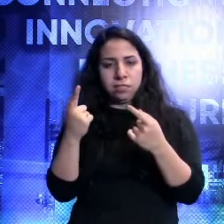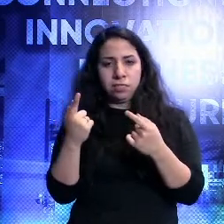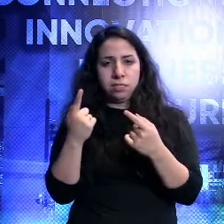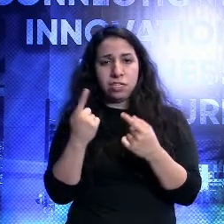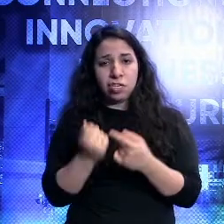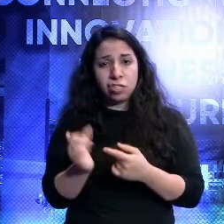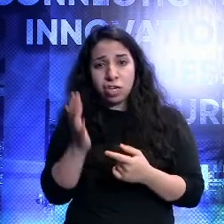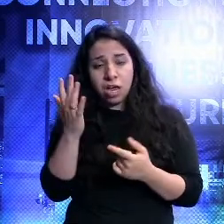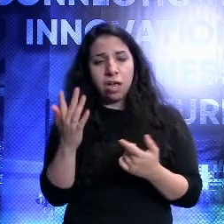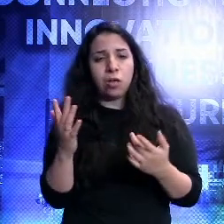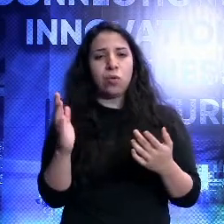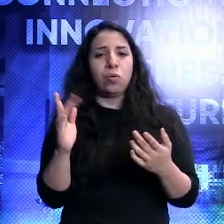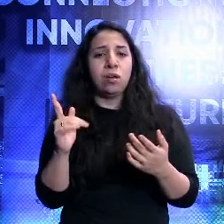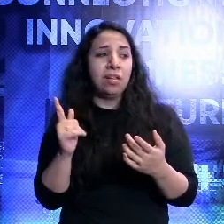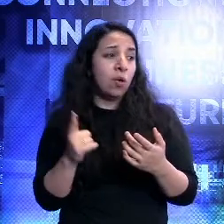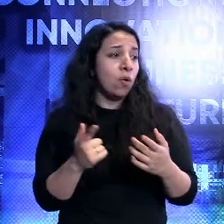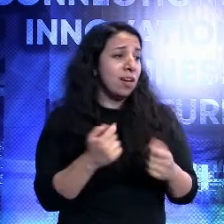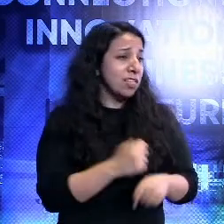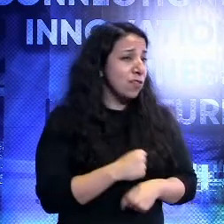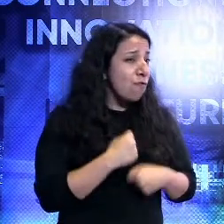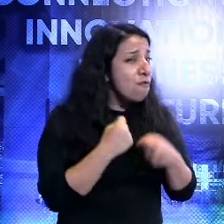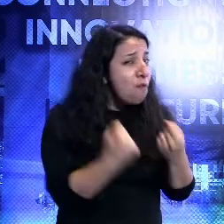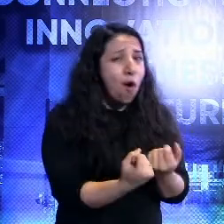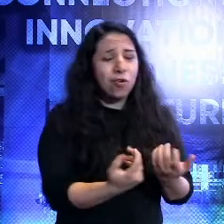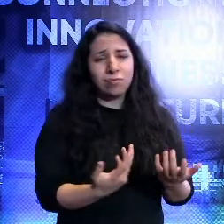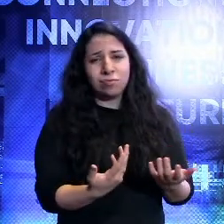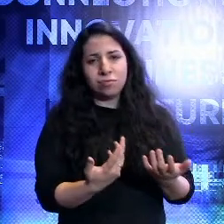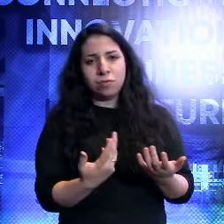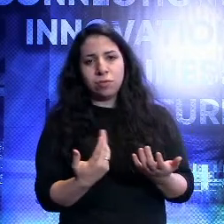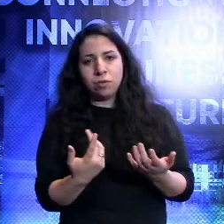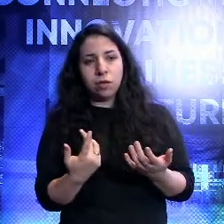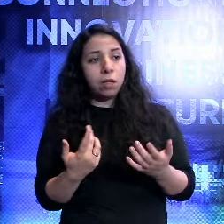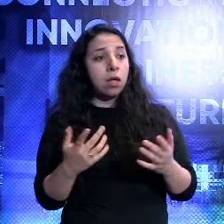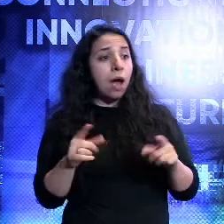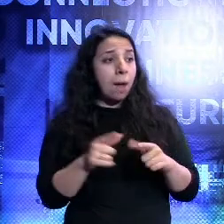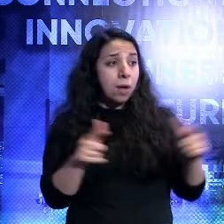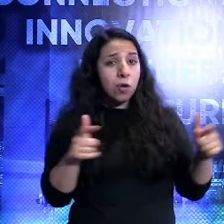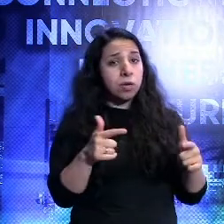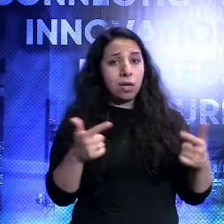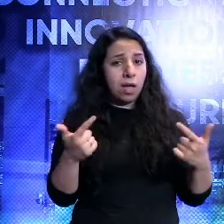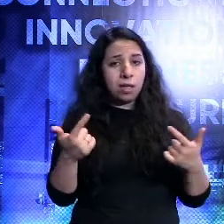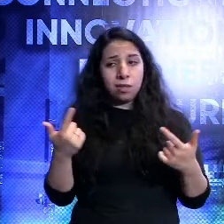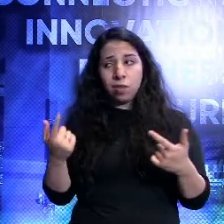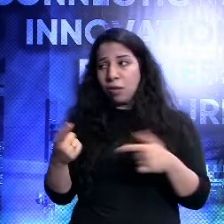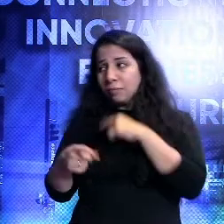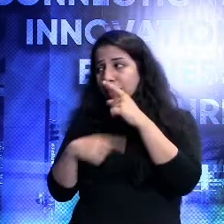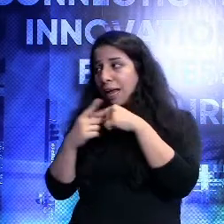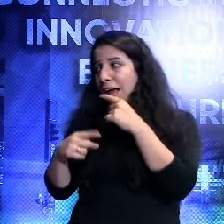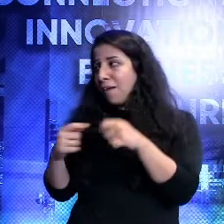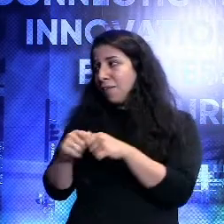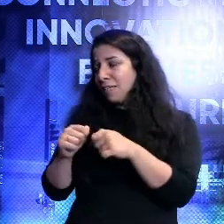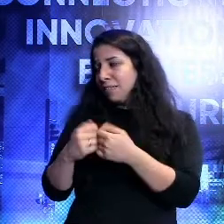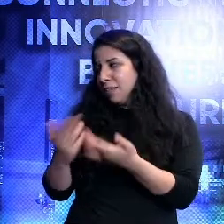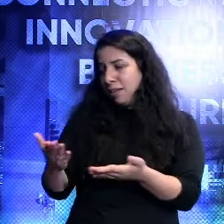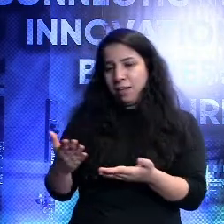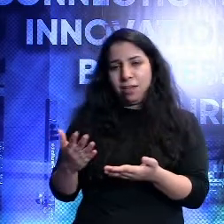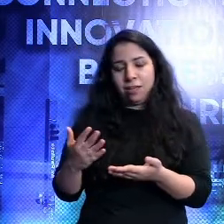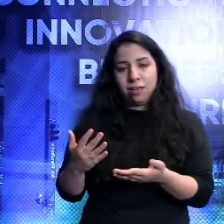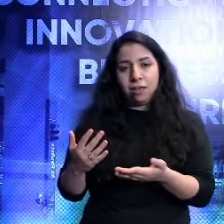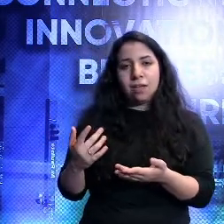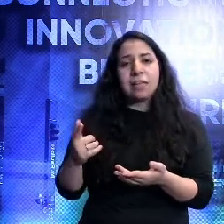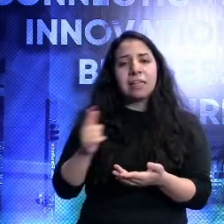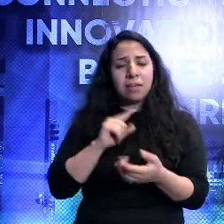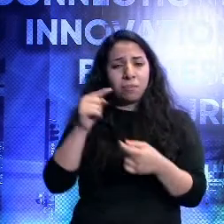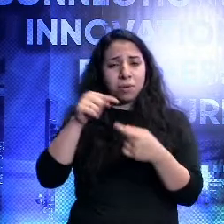na contratação de pessoal, seja na contratação de ferramentas específicas. E ainda tem uma curva de aprendizado e tal,